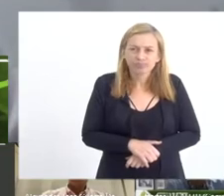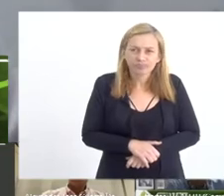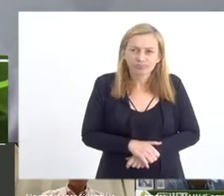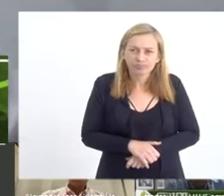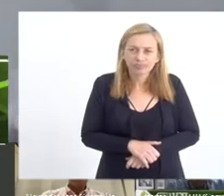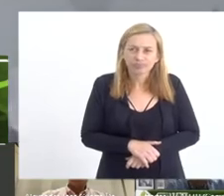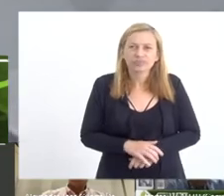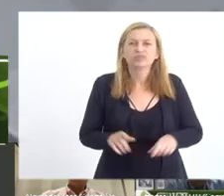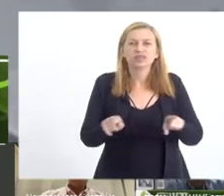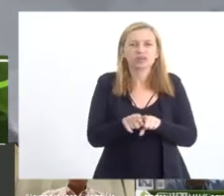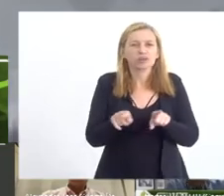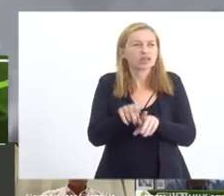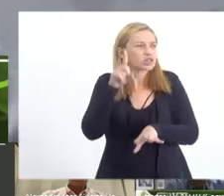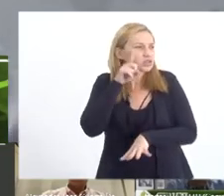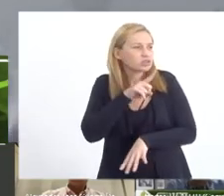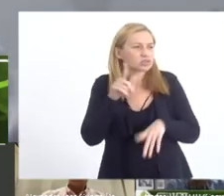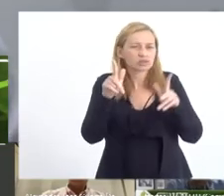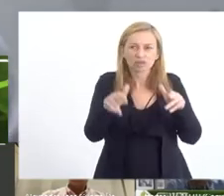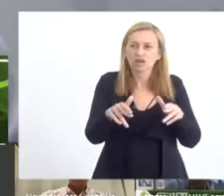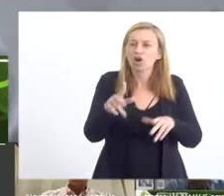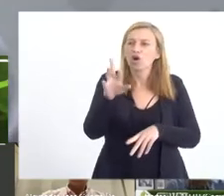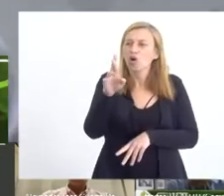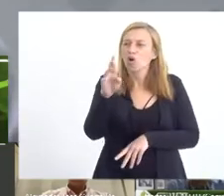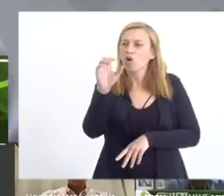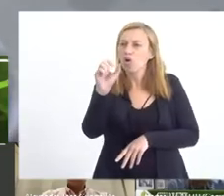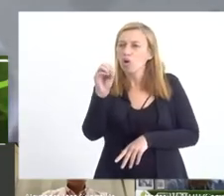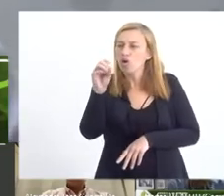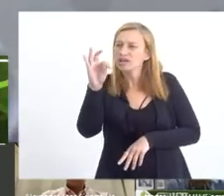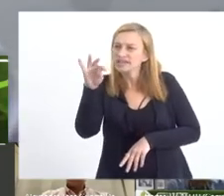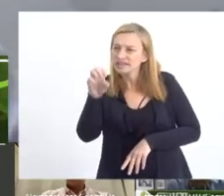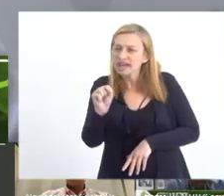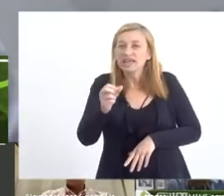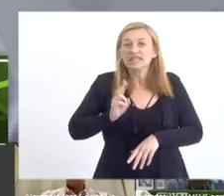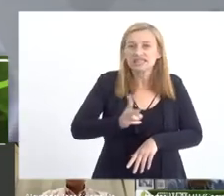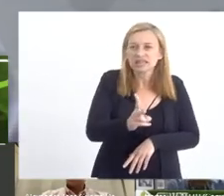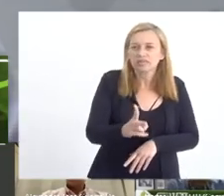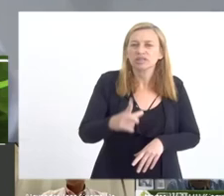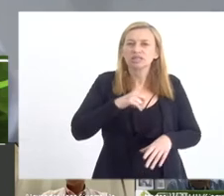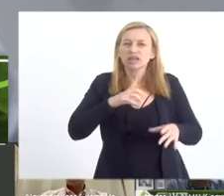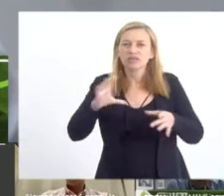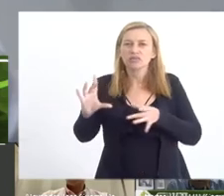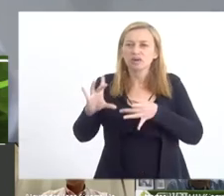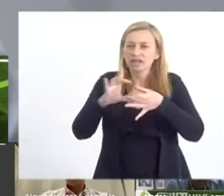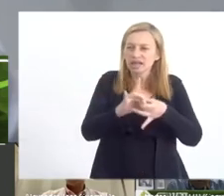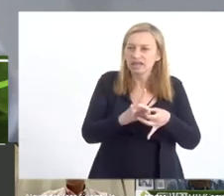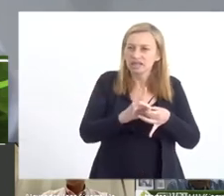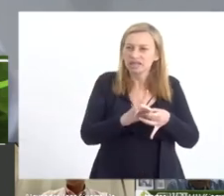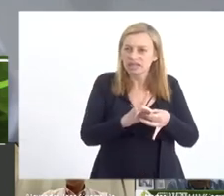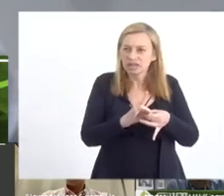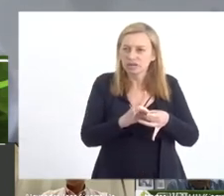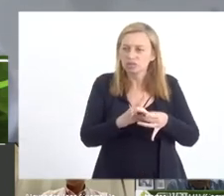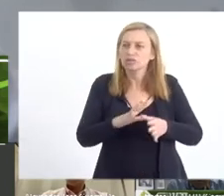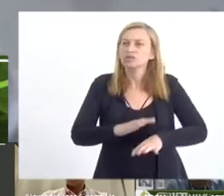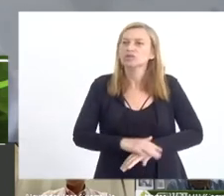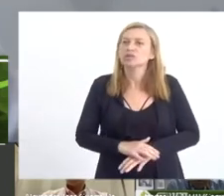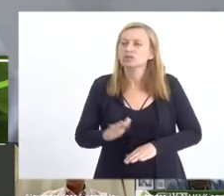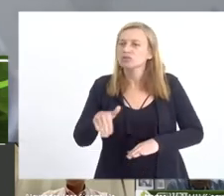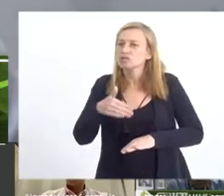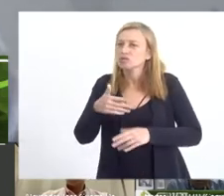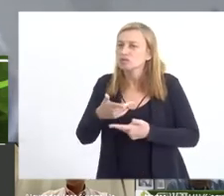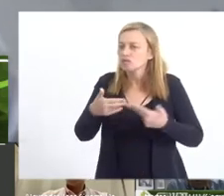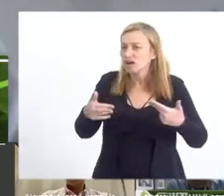coisa nos Estados Unidos. Então, Europa, a gente sempre teve uma conexão com Amsterdã, Paris